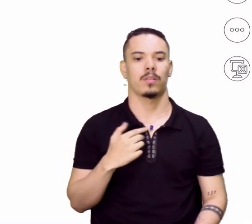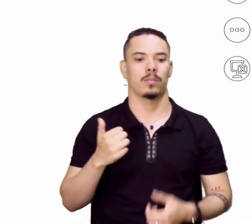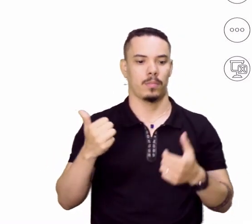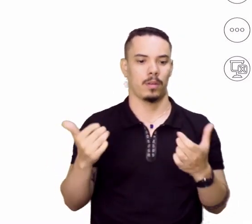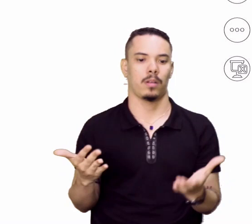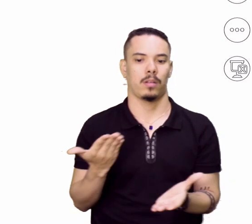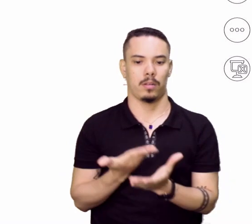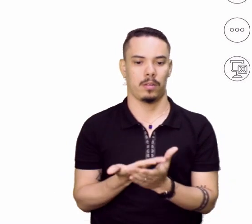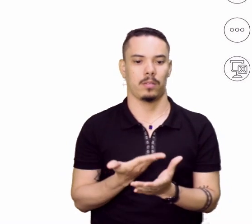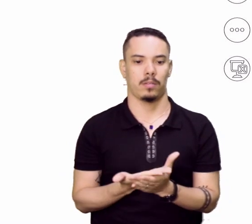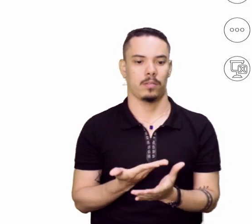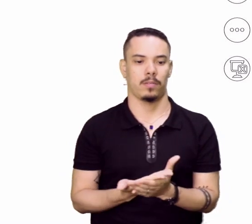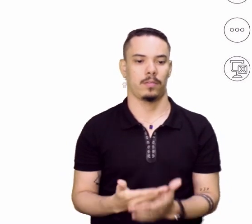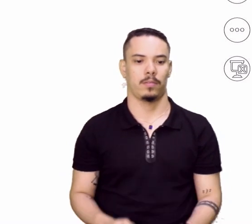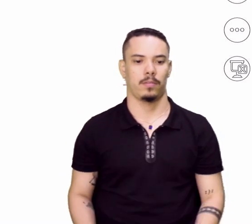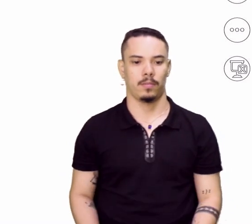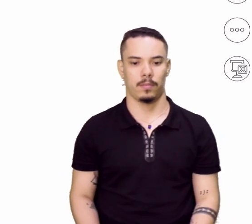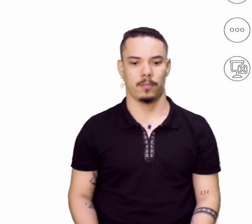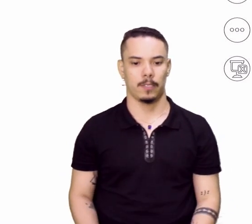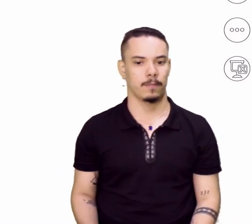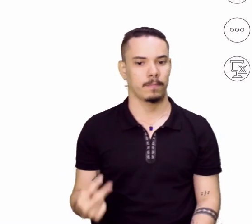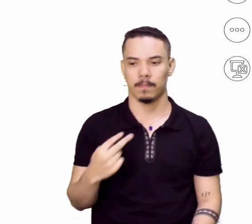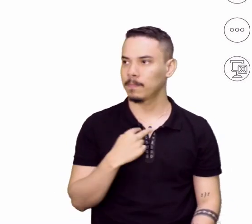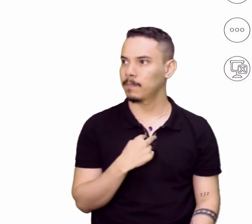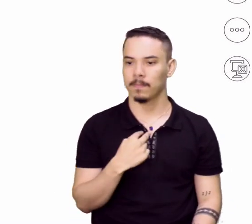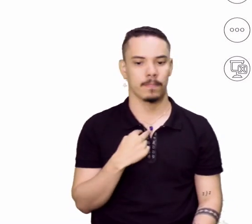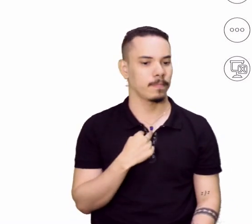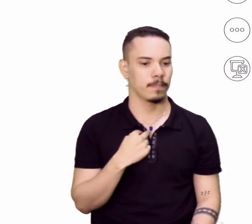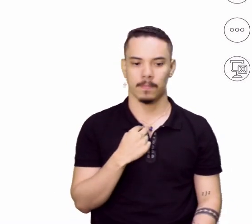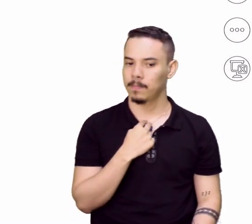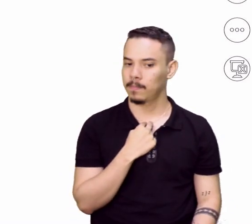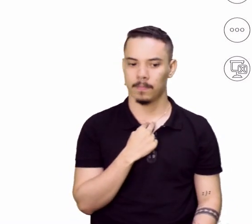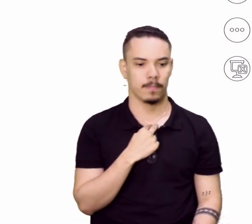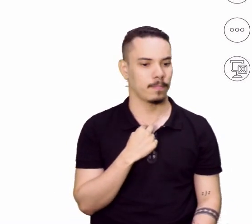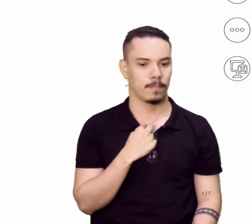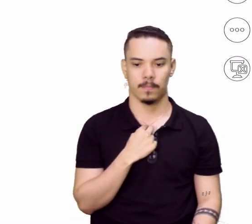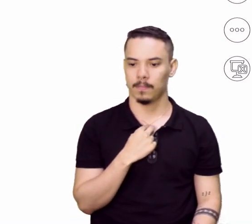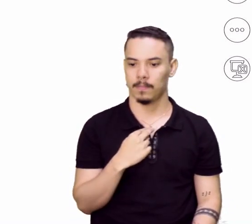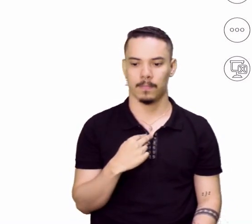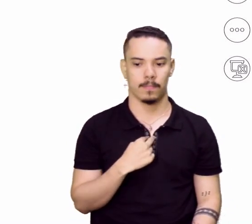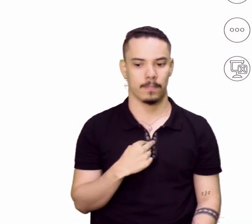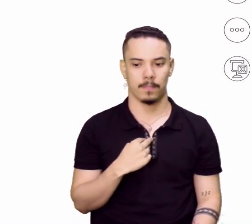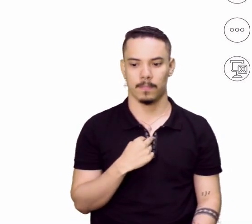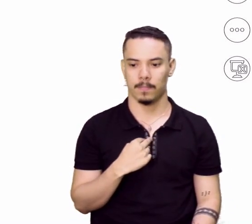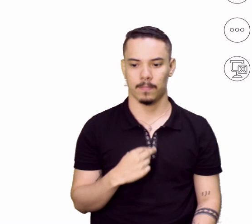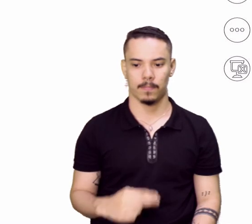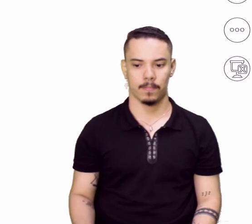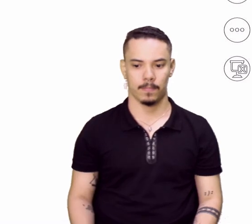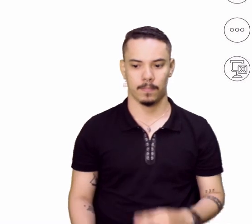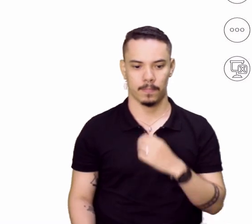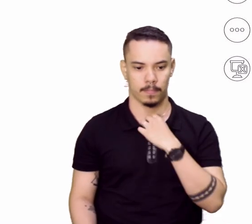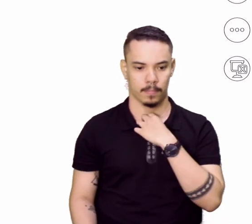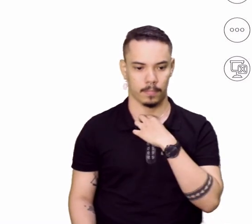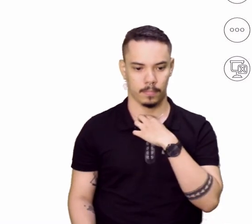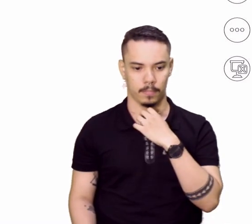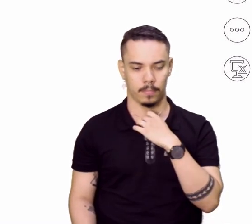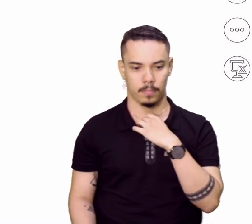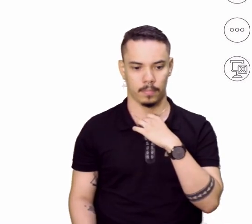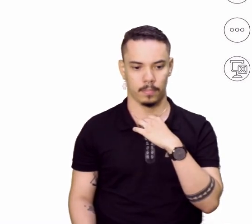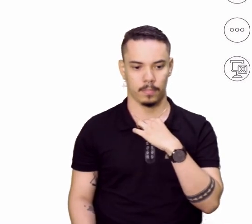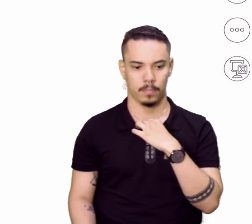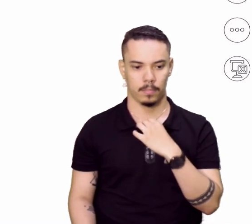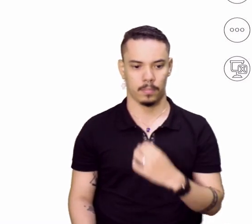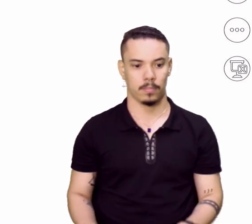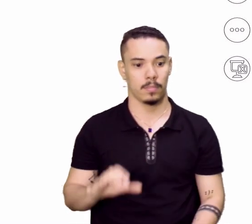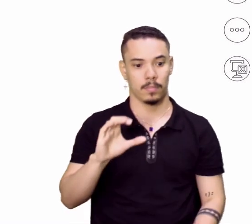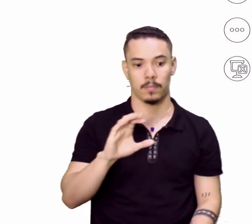aula. Então, você não pode fazer substituição em non-defined clauses. Não posso. Na C,